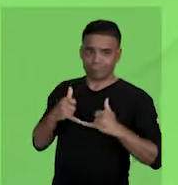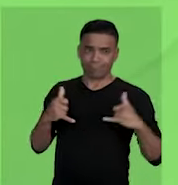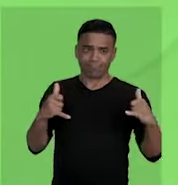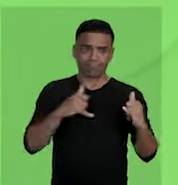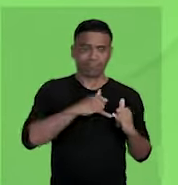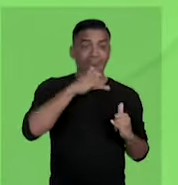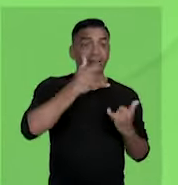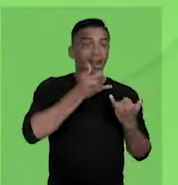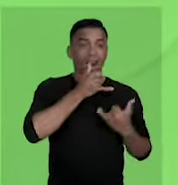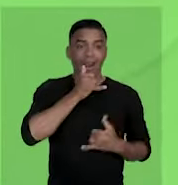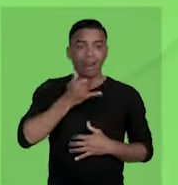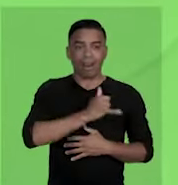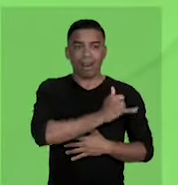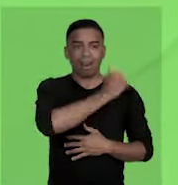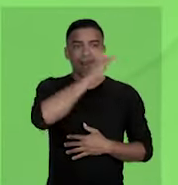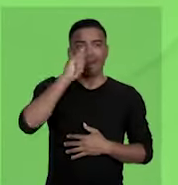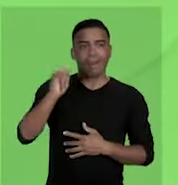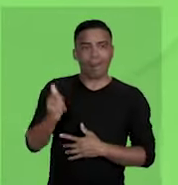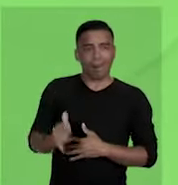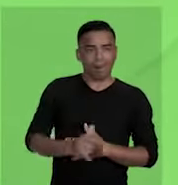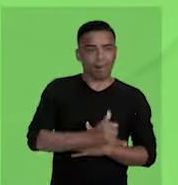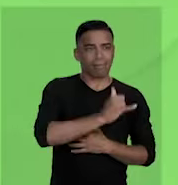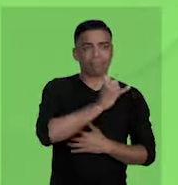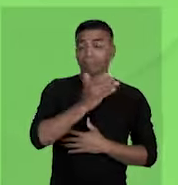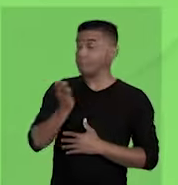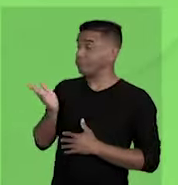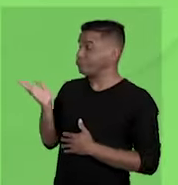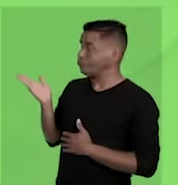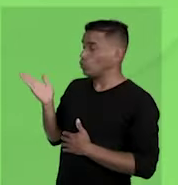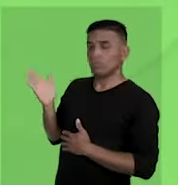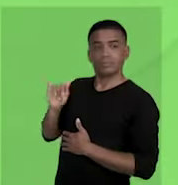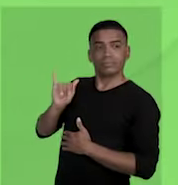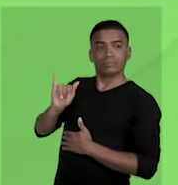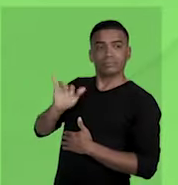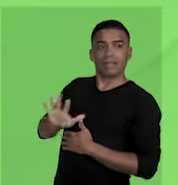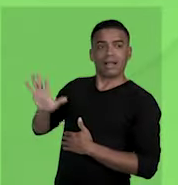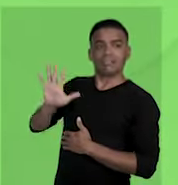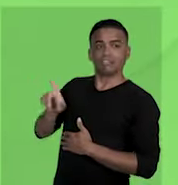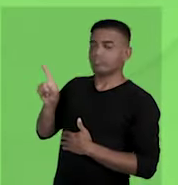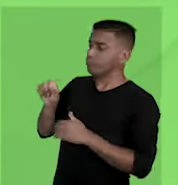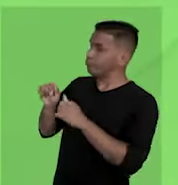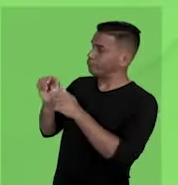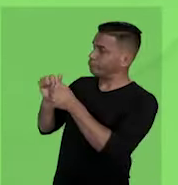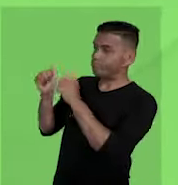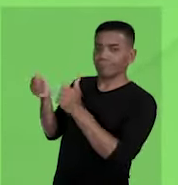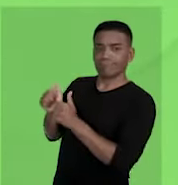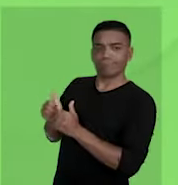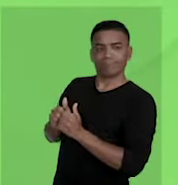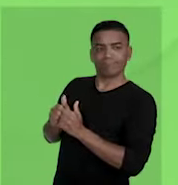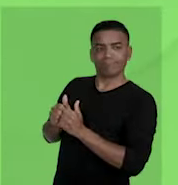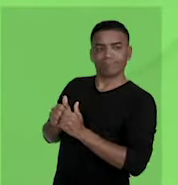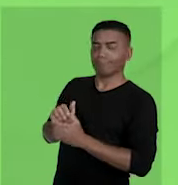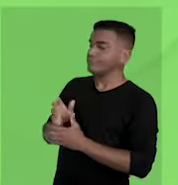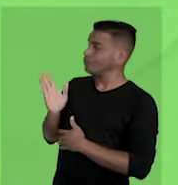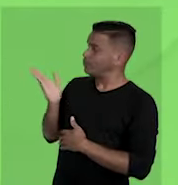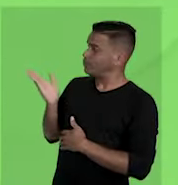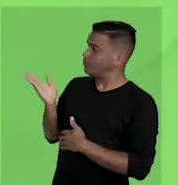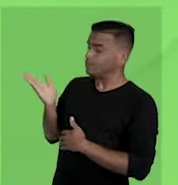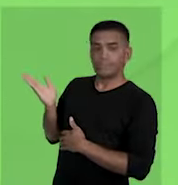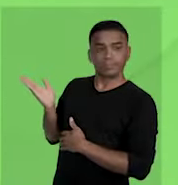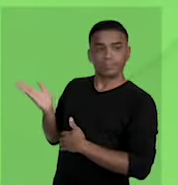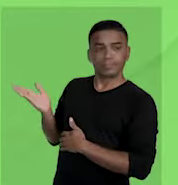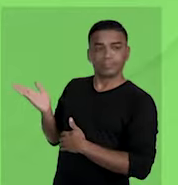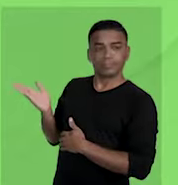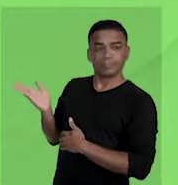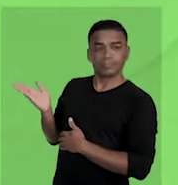da corrente elétrica. Então, nessa imagem aqui, nós temos, deixa eu pegar minha caneta, nós